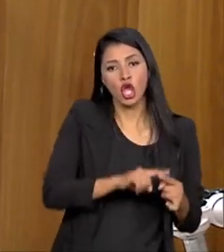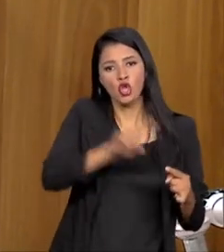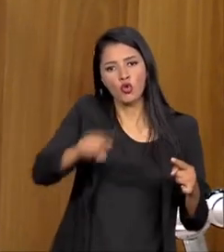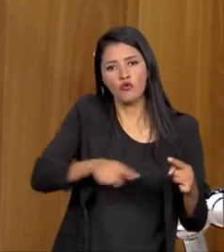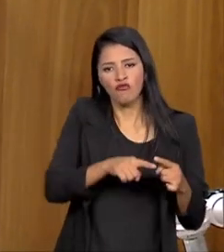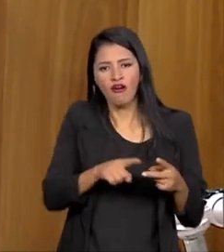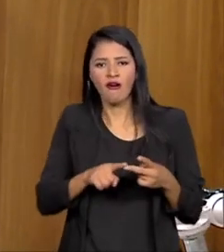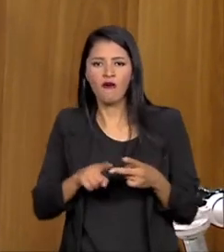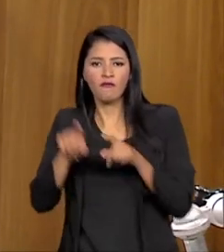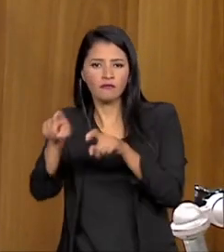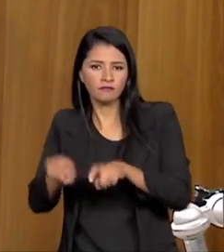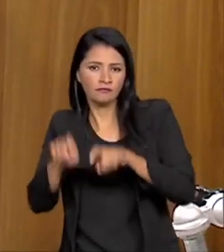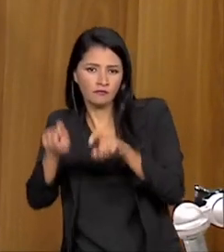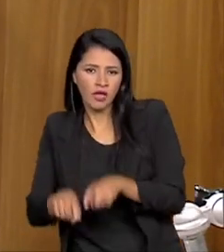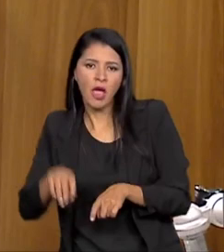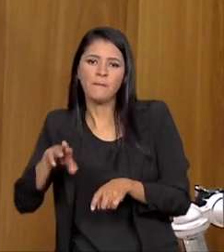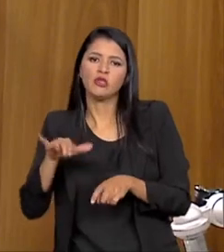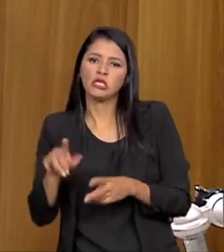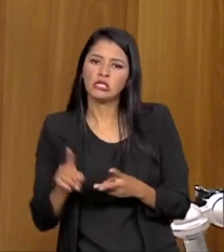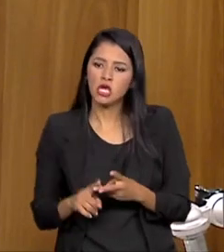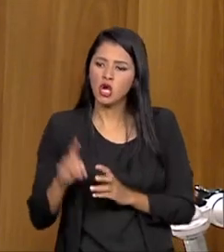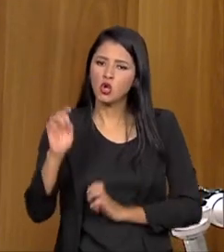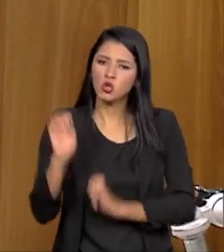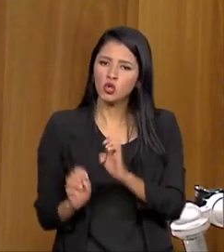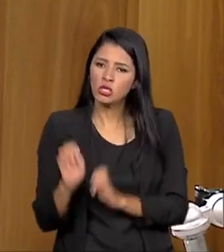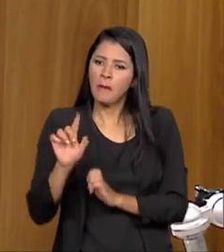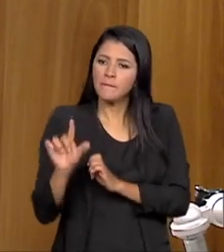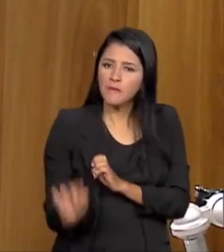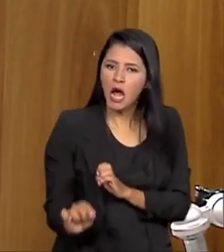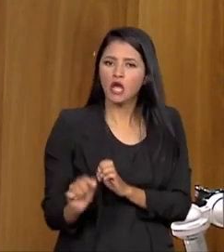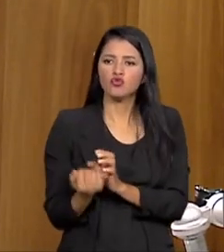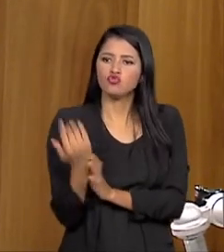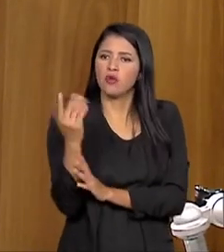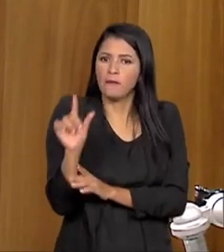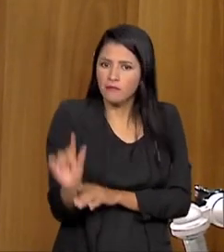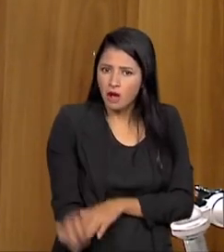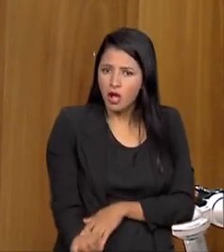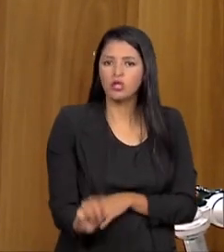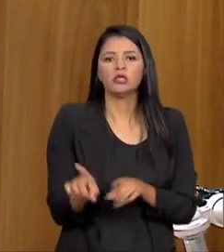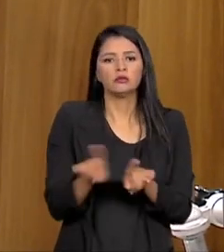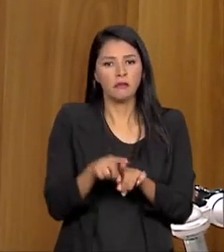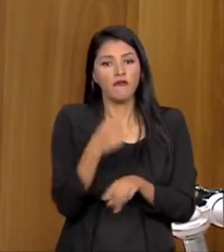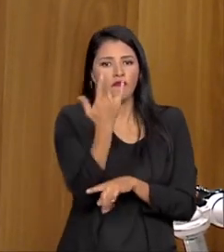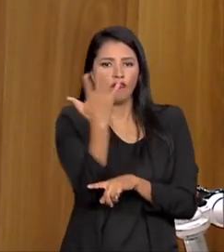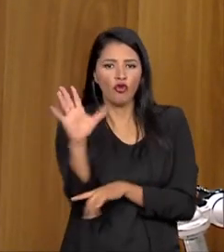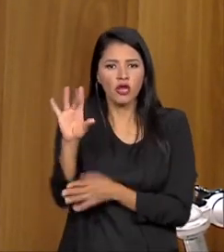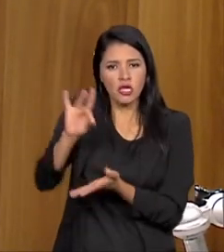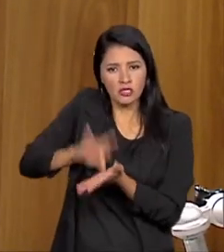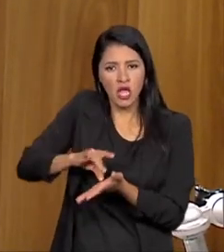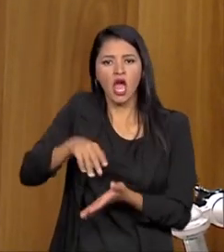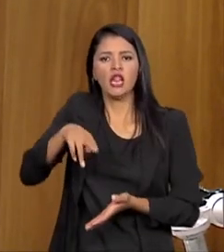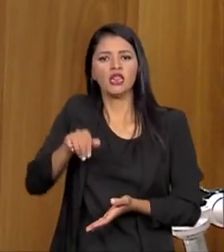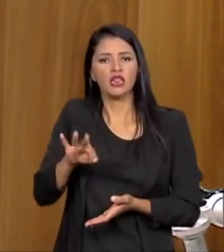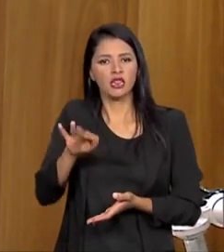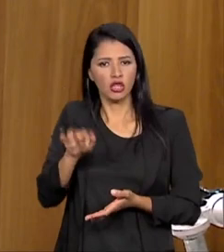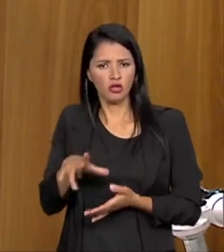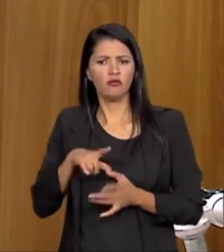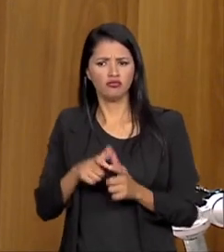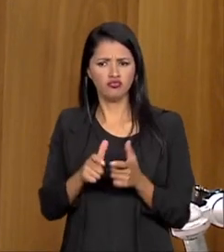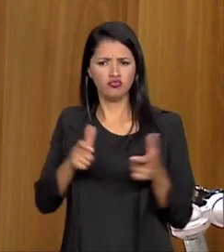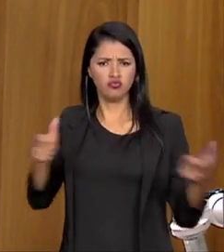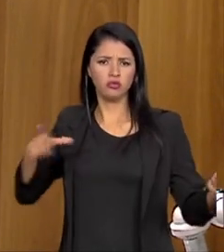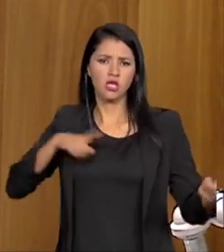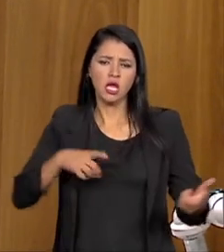agricultura de baixa missão a indústria de baixa emissão Floresta Nativa que o Brasil tem um volume bastante relevante